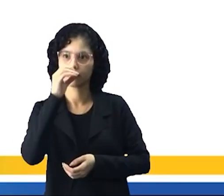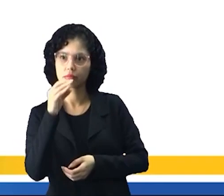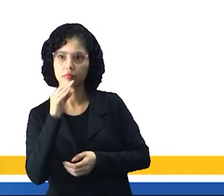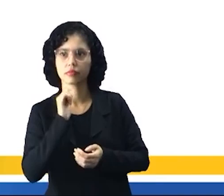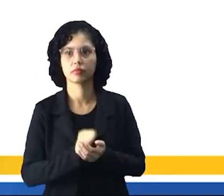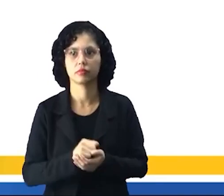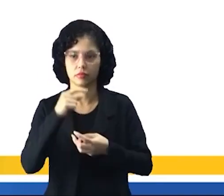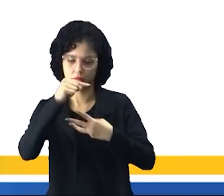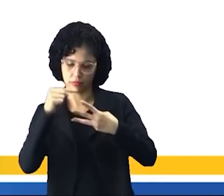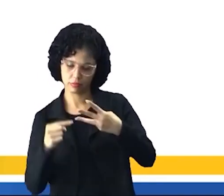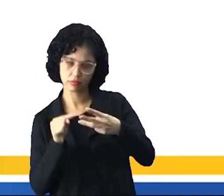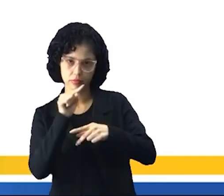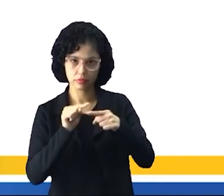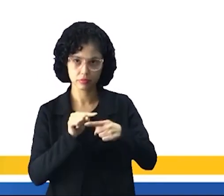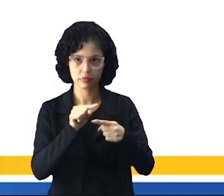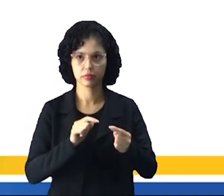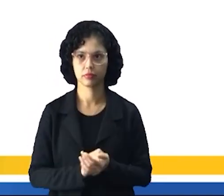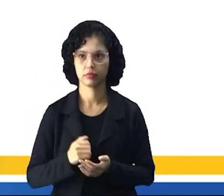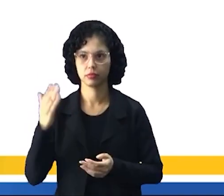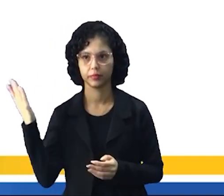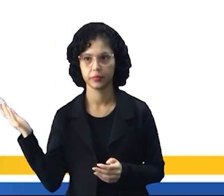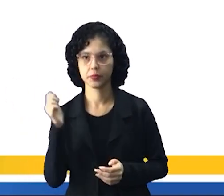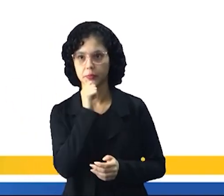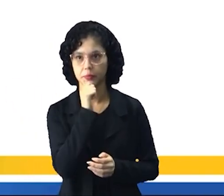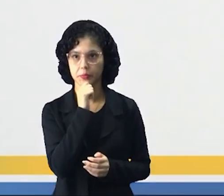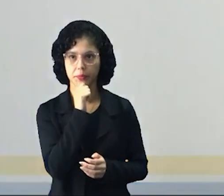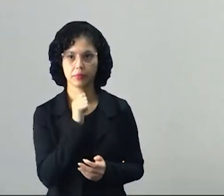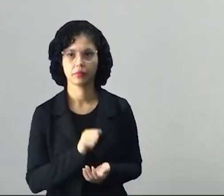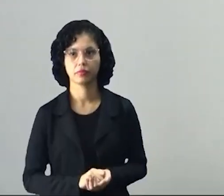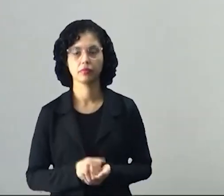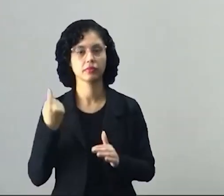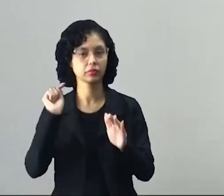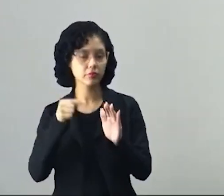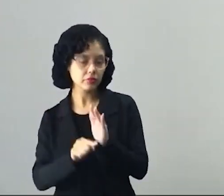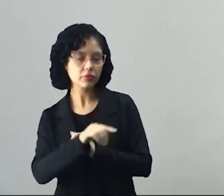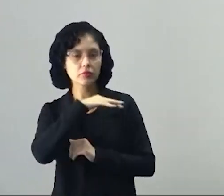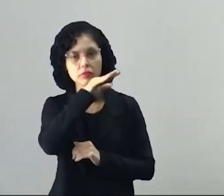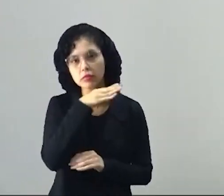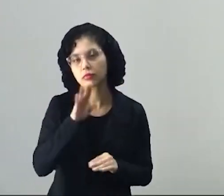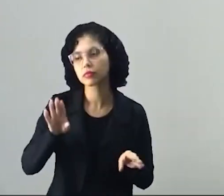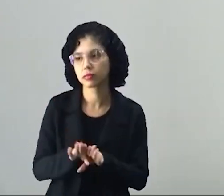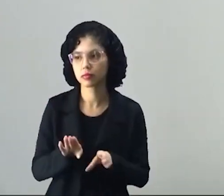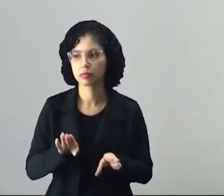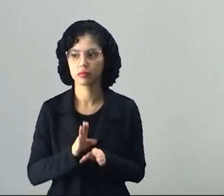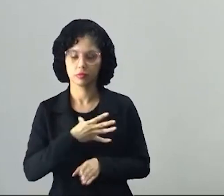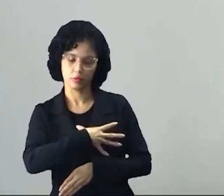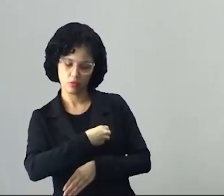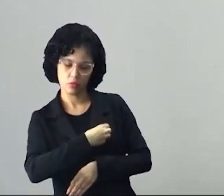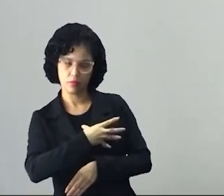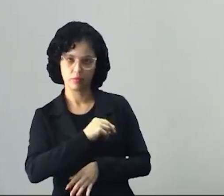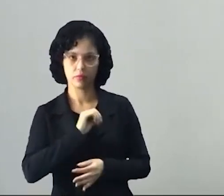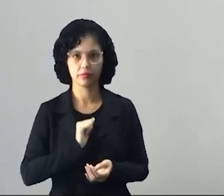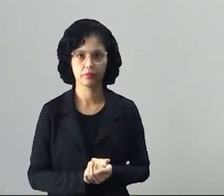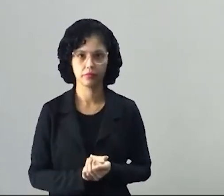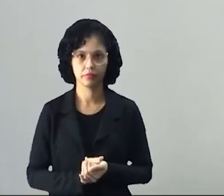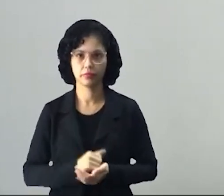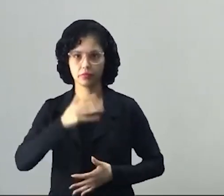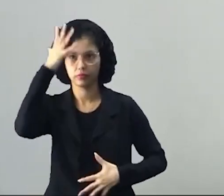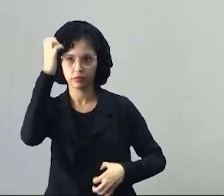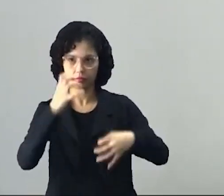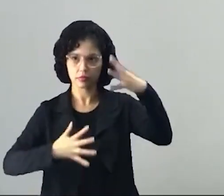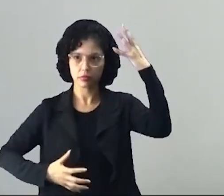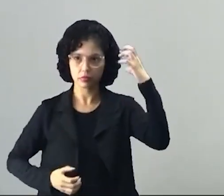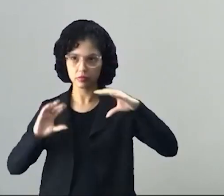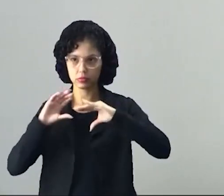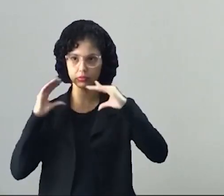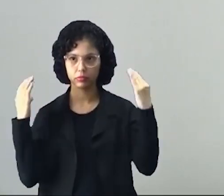ter essas 3 divisões aí. Além disso, dentro dos animais, a gente vai ter os mamíferos, os primatas e o ser